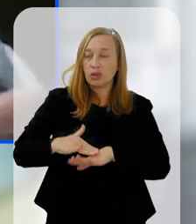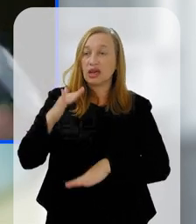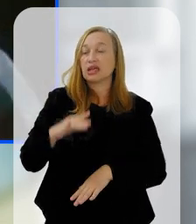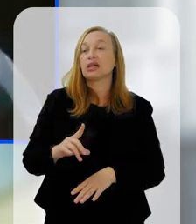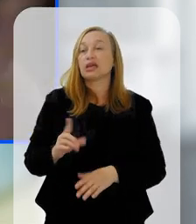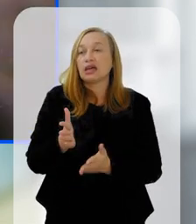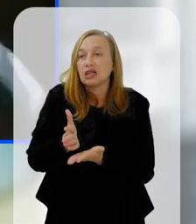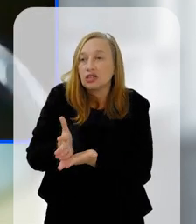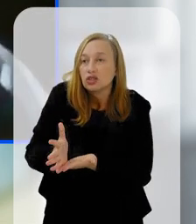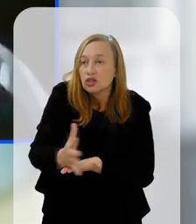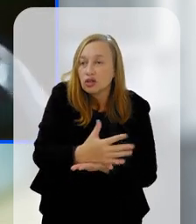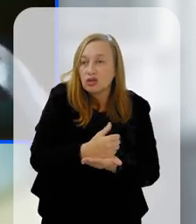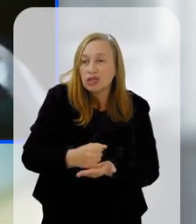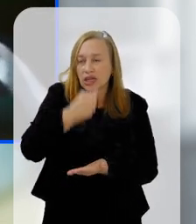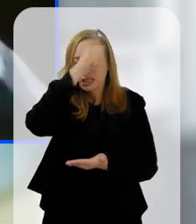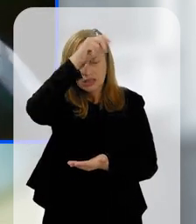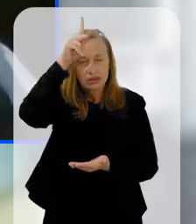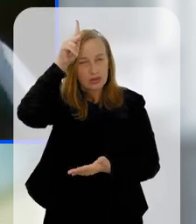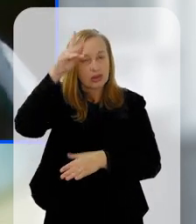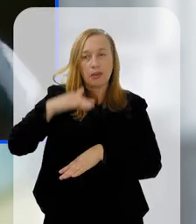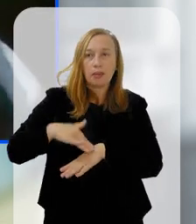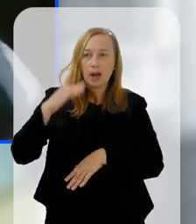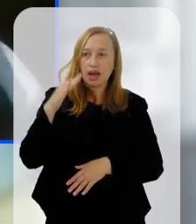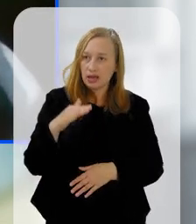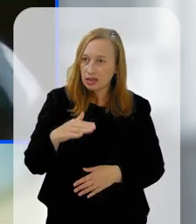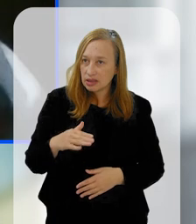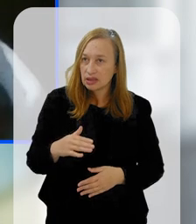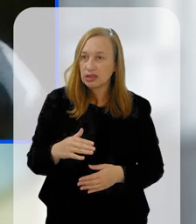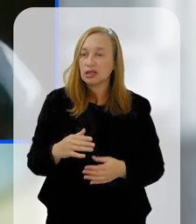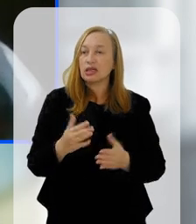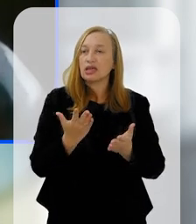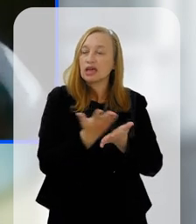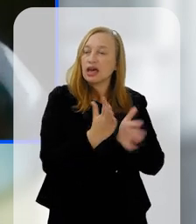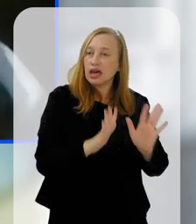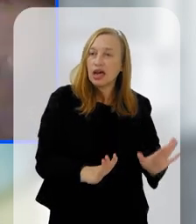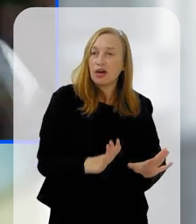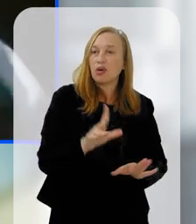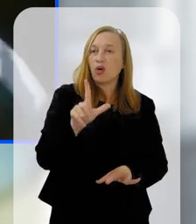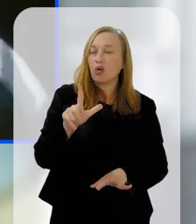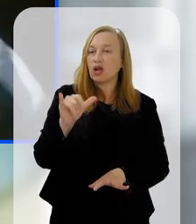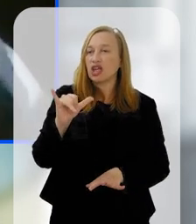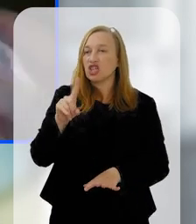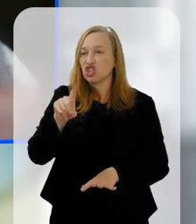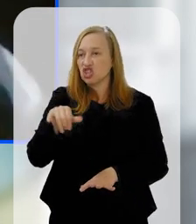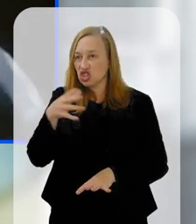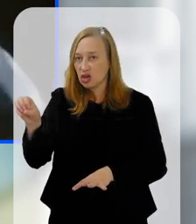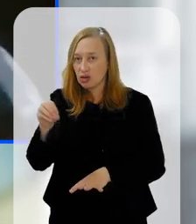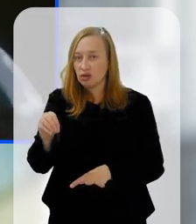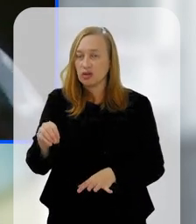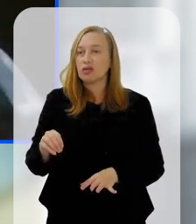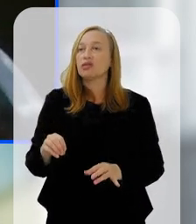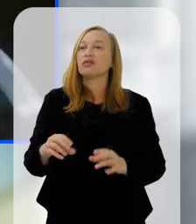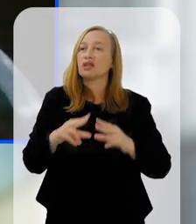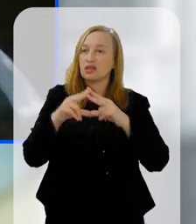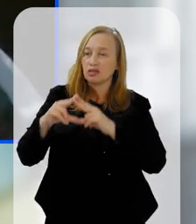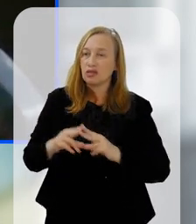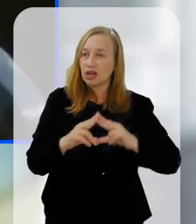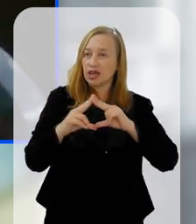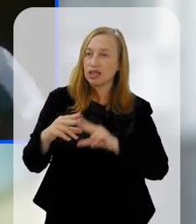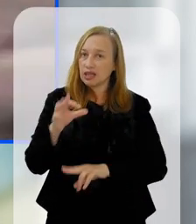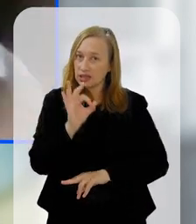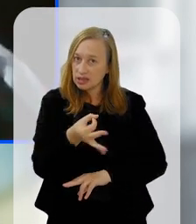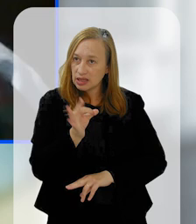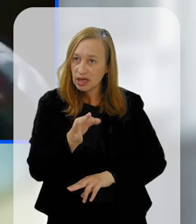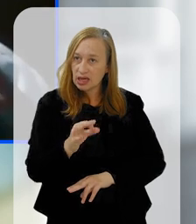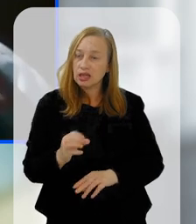não aumenta o imposto, mas dá mais dinheiro para as prefeituras que acabam com lixão e fazem a coleta seletiva,